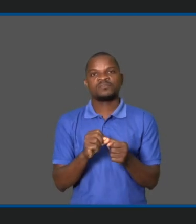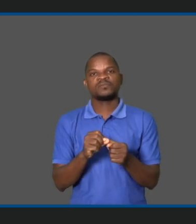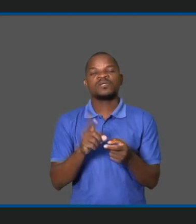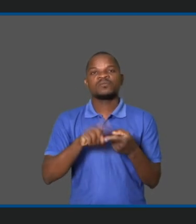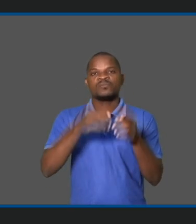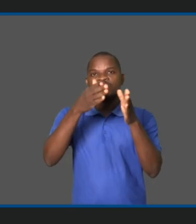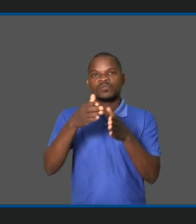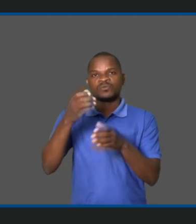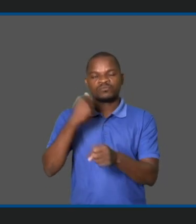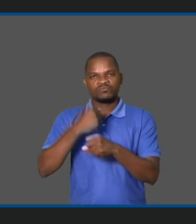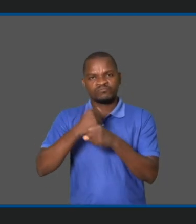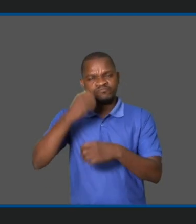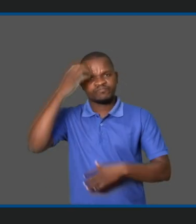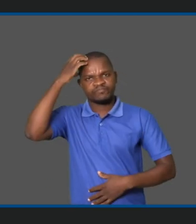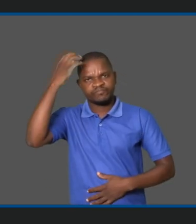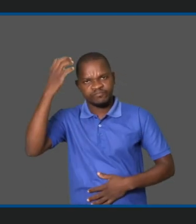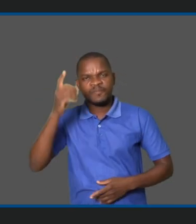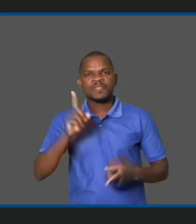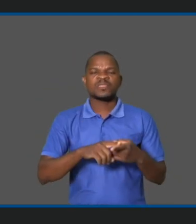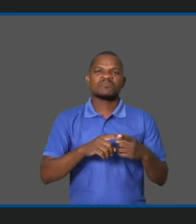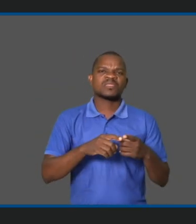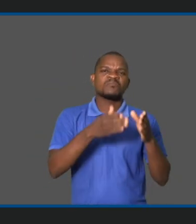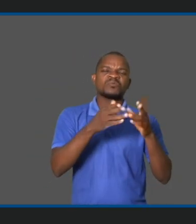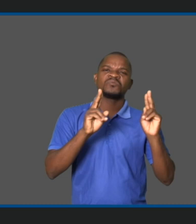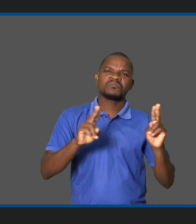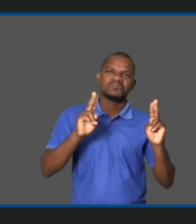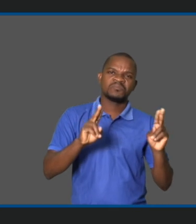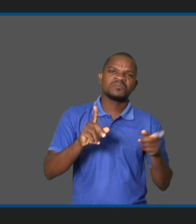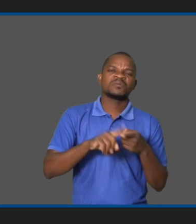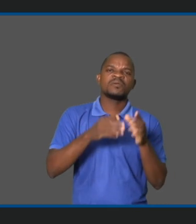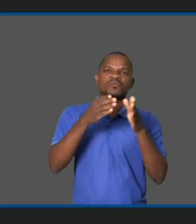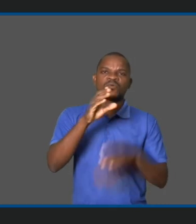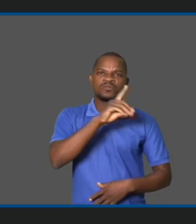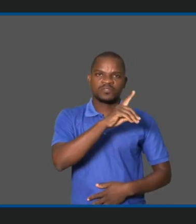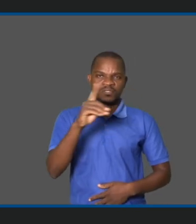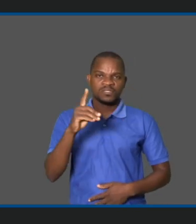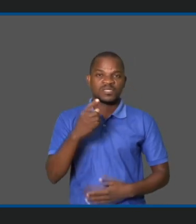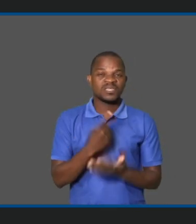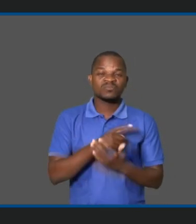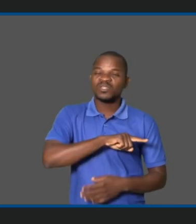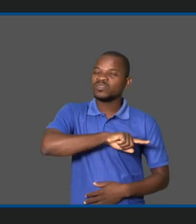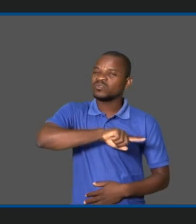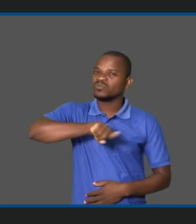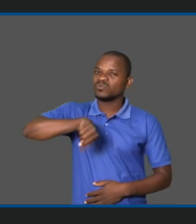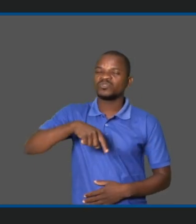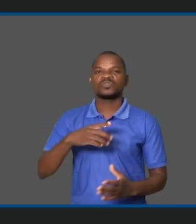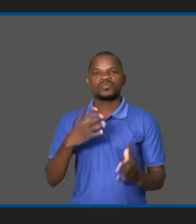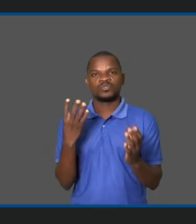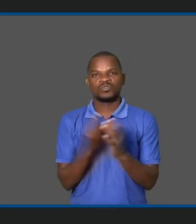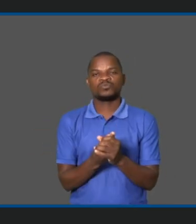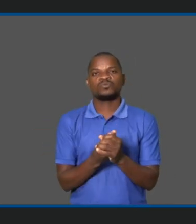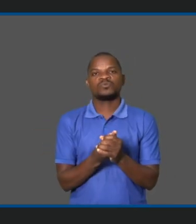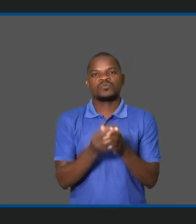deficiente. Vamos olhar todos como seres humanos, iguais, perante a lei, e